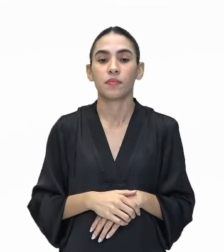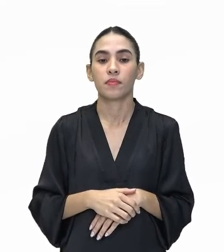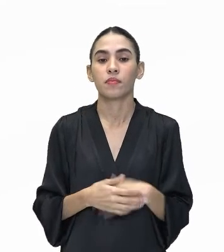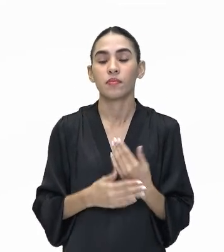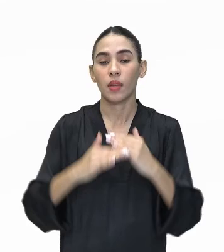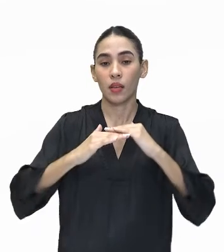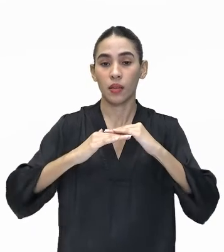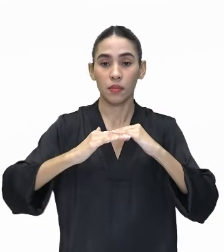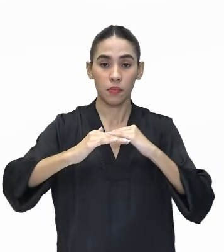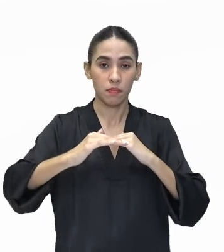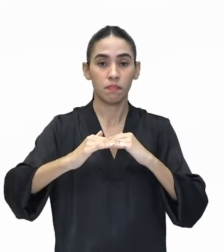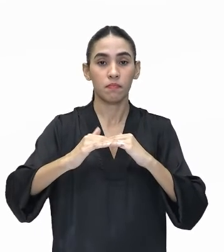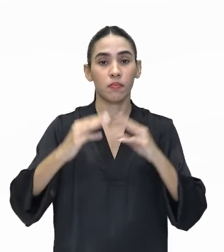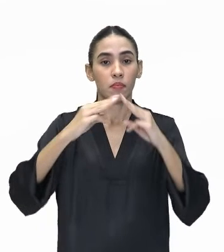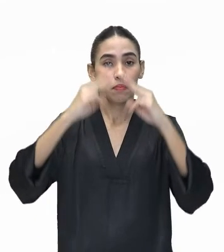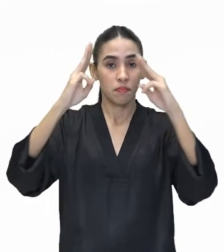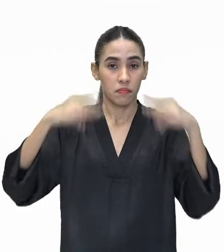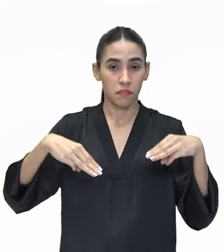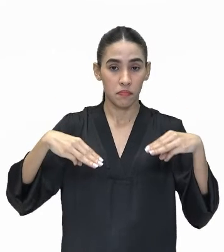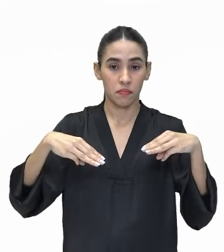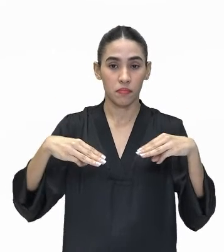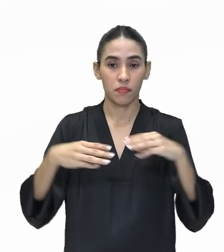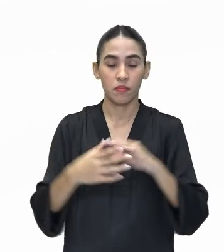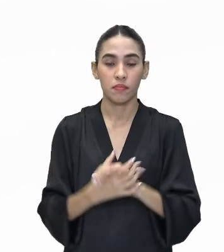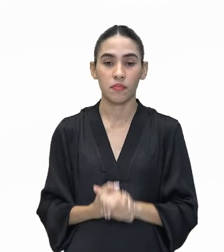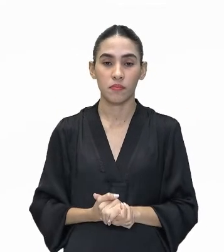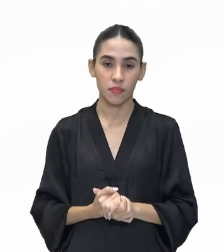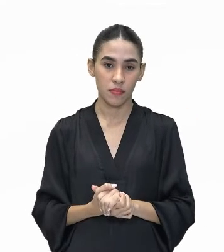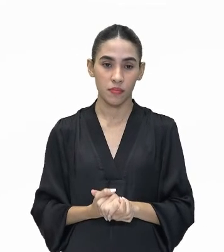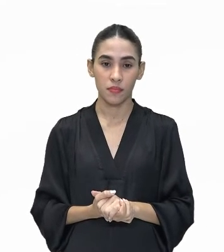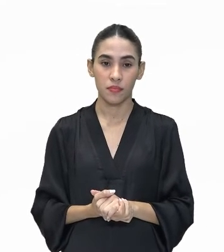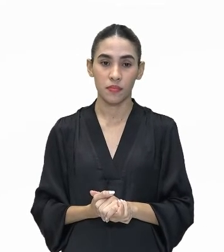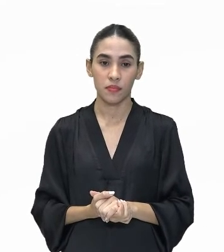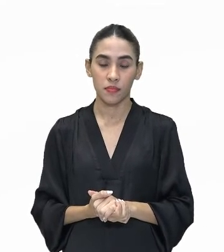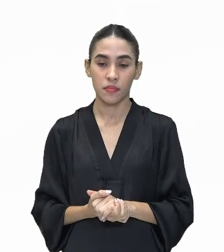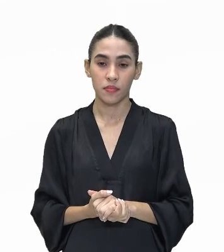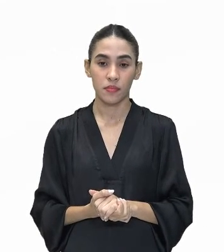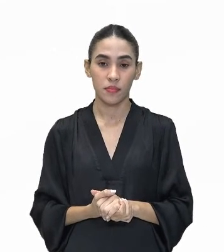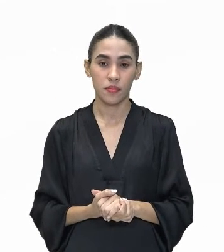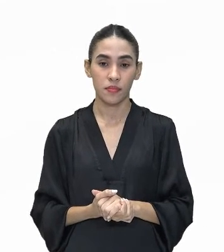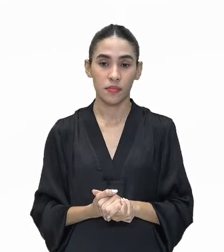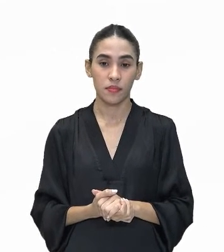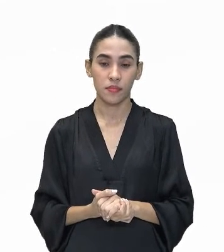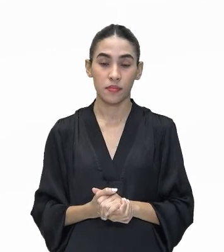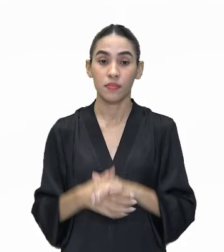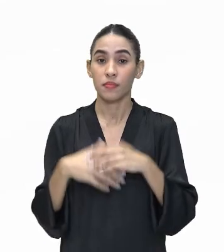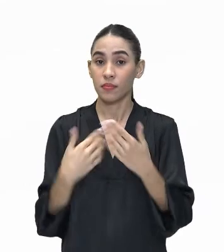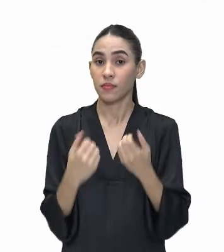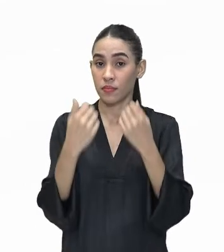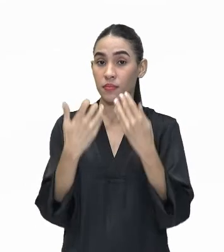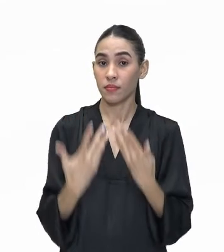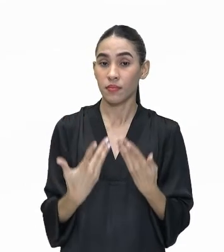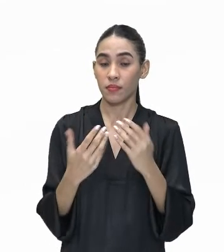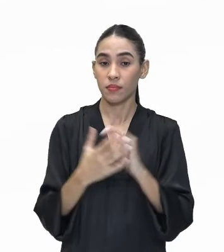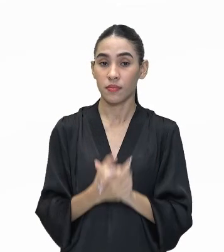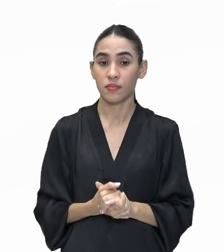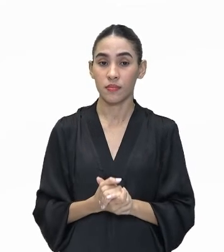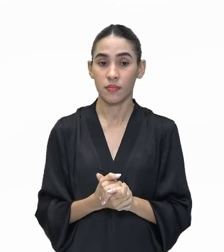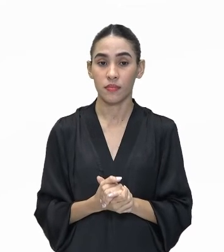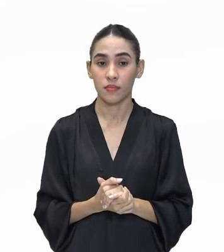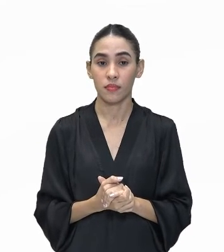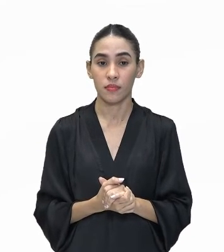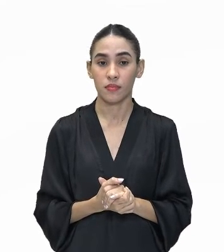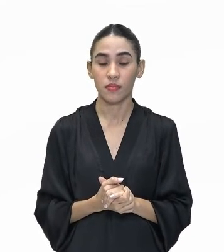no espaço físico de um museu. Então, como foi falado, através